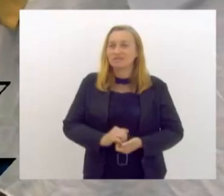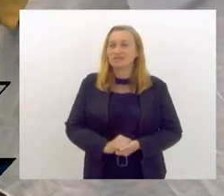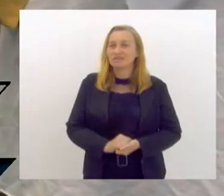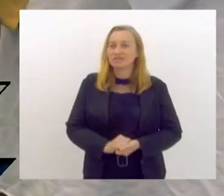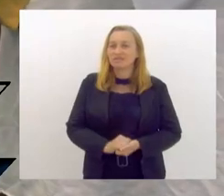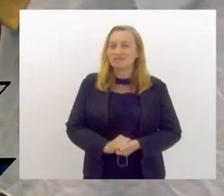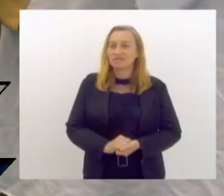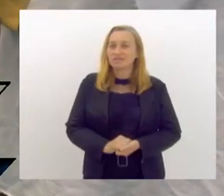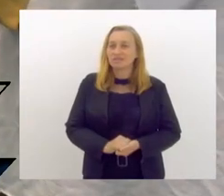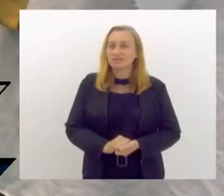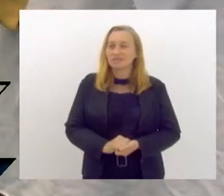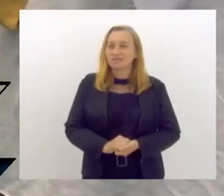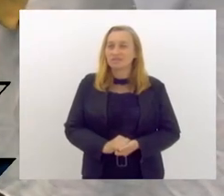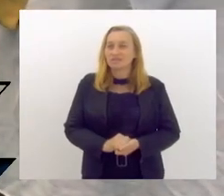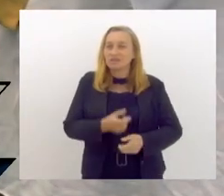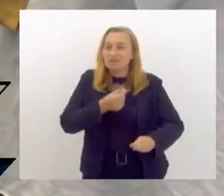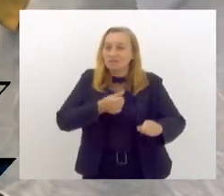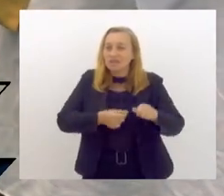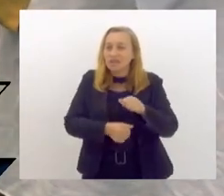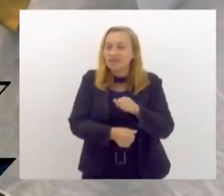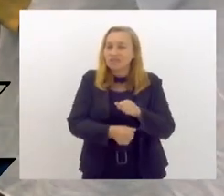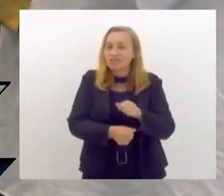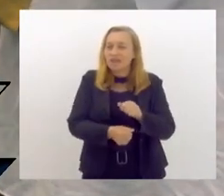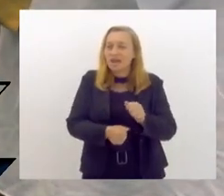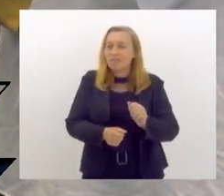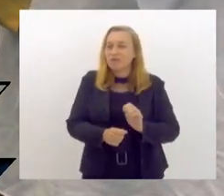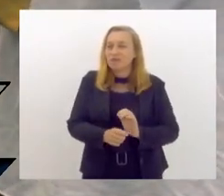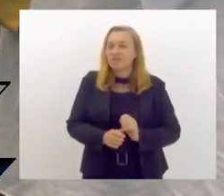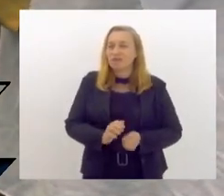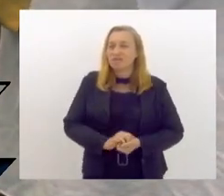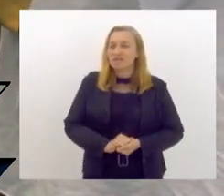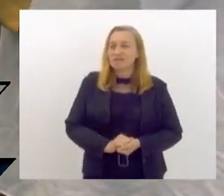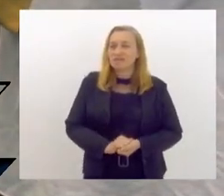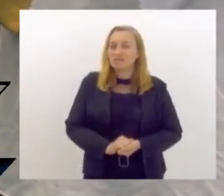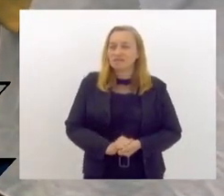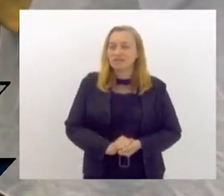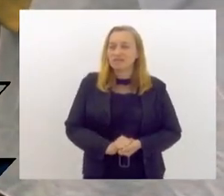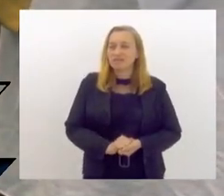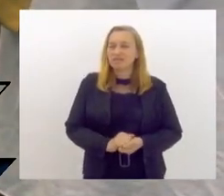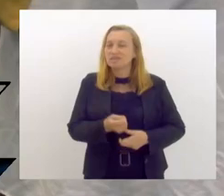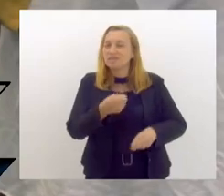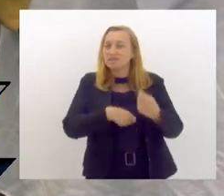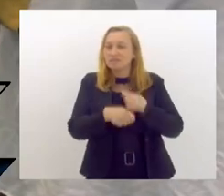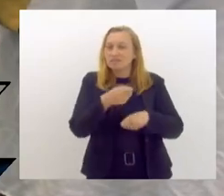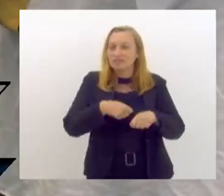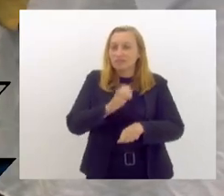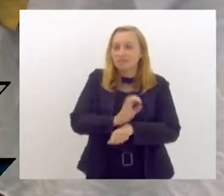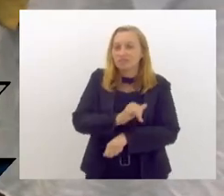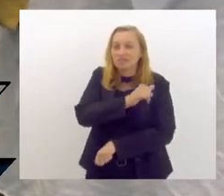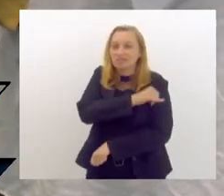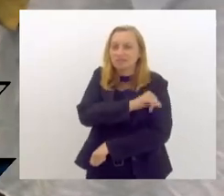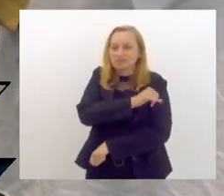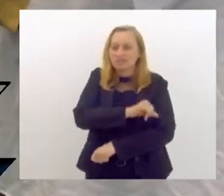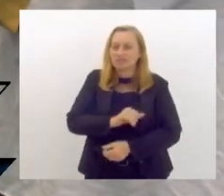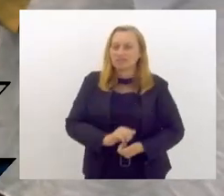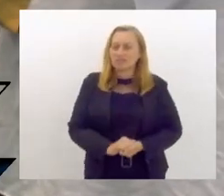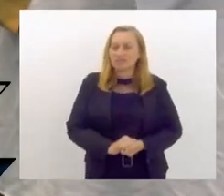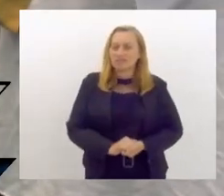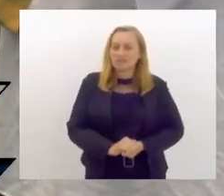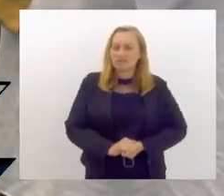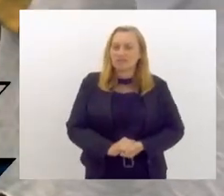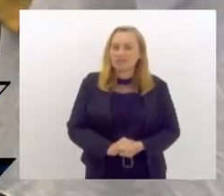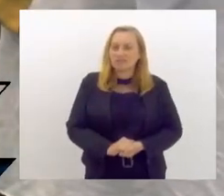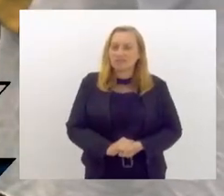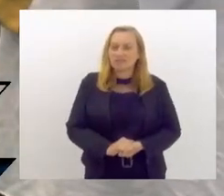o menor índice de investimento, o abandono de capitais voláteis, a conversão da economia do Estado do Rio de Janeiro de forma dramática